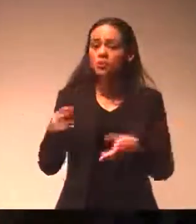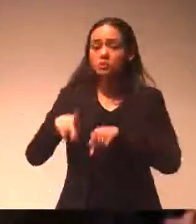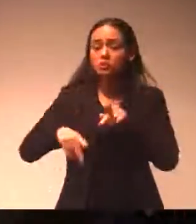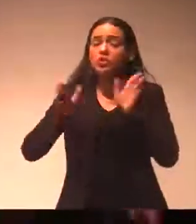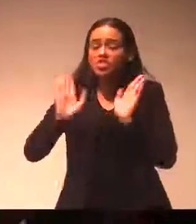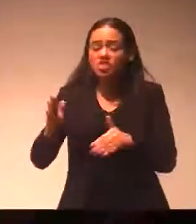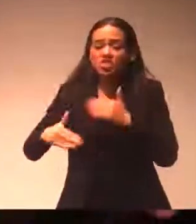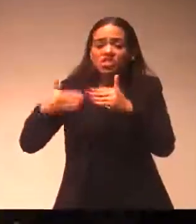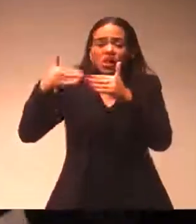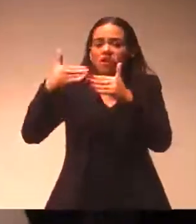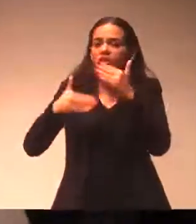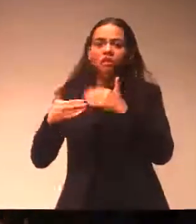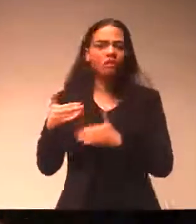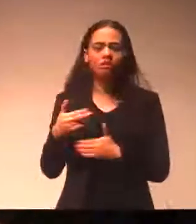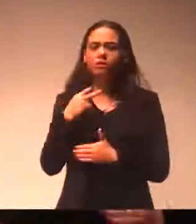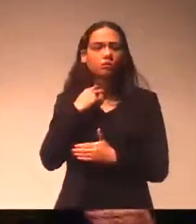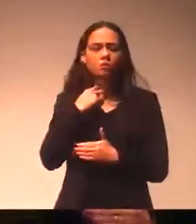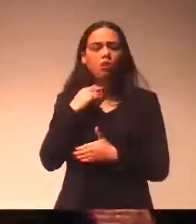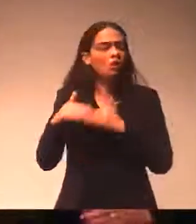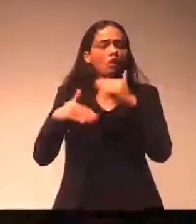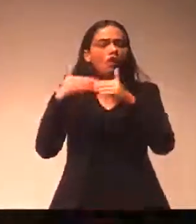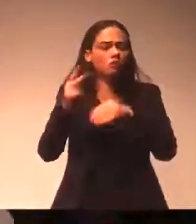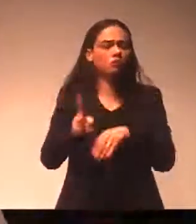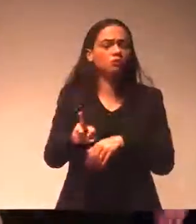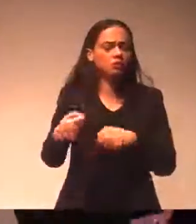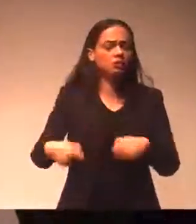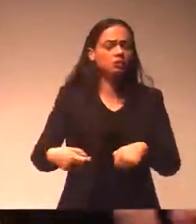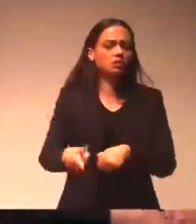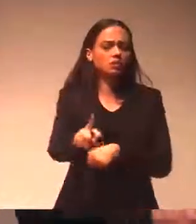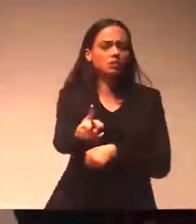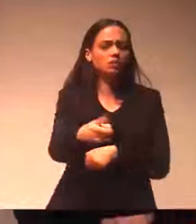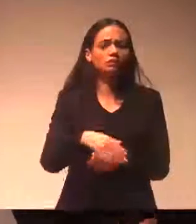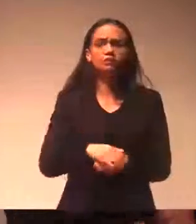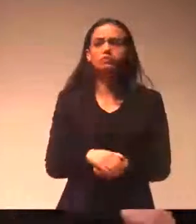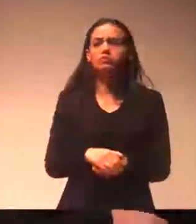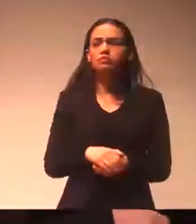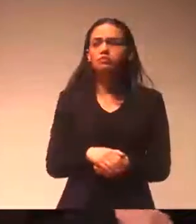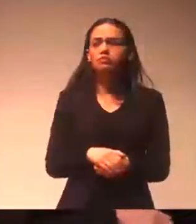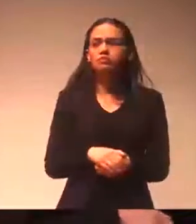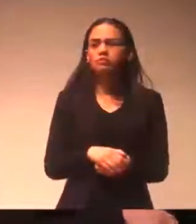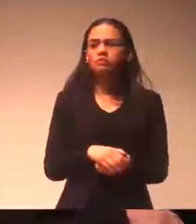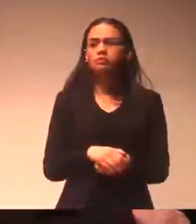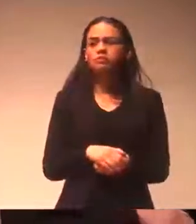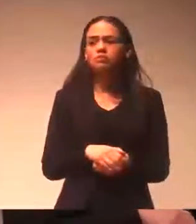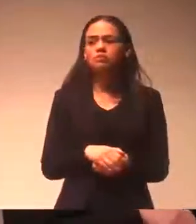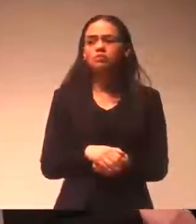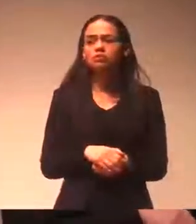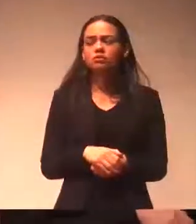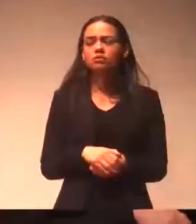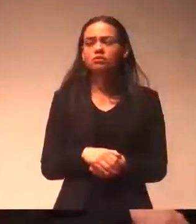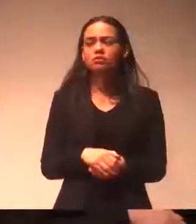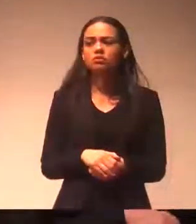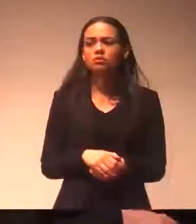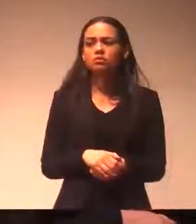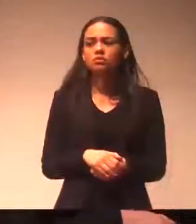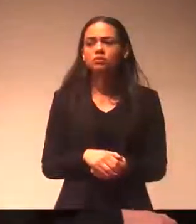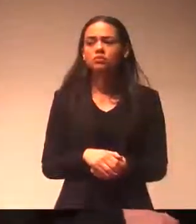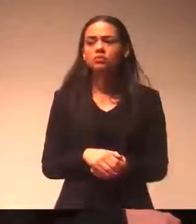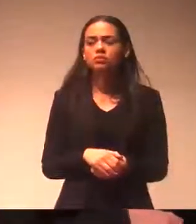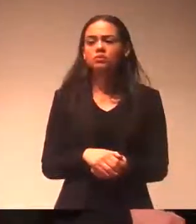passos atrás. E vou me posicionar, no primeiro, no segundo turno, vou ver, inclusive, não necessariamente em